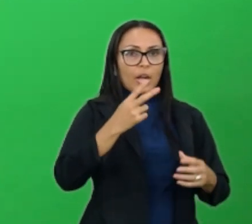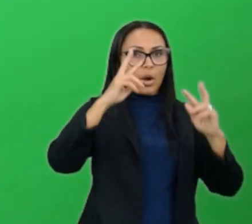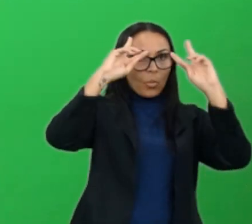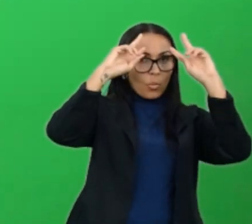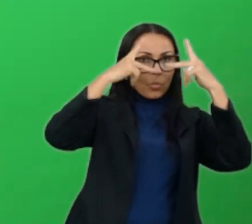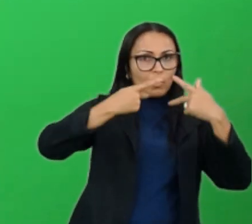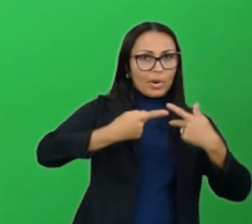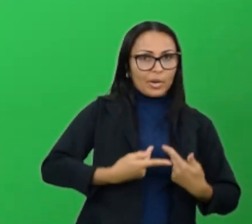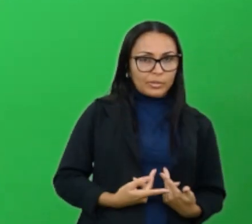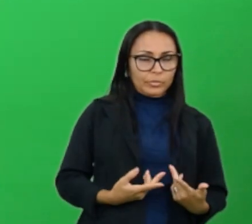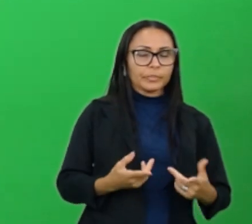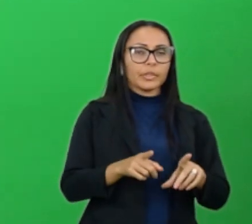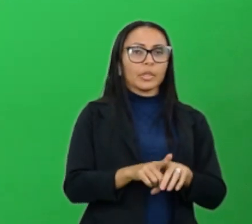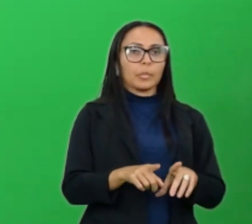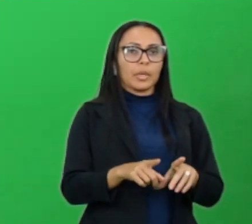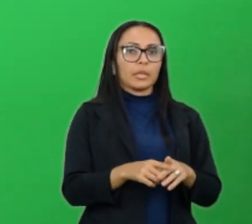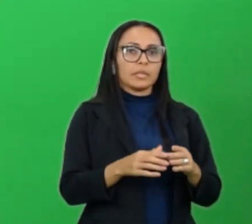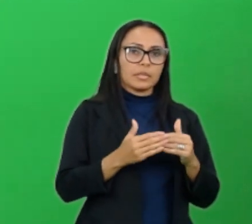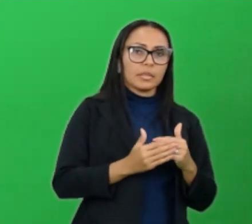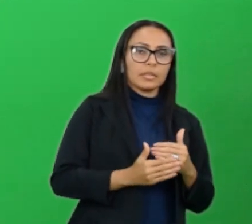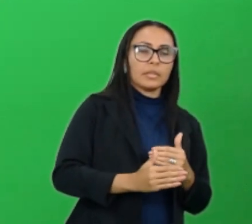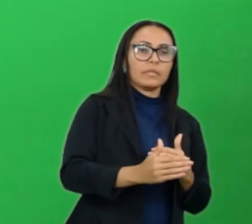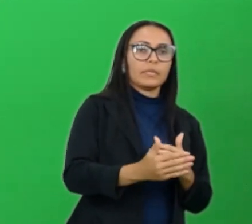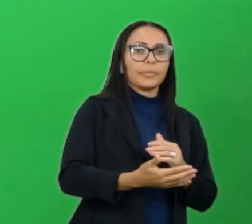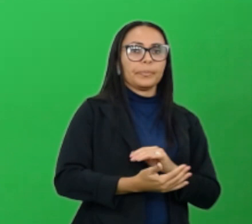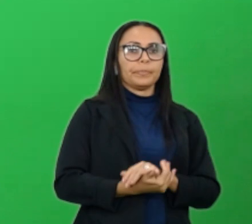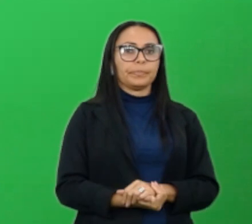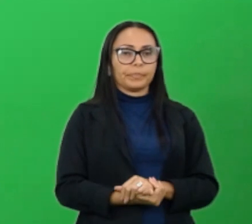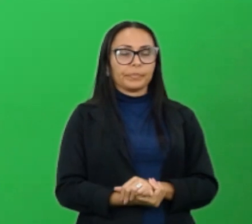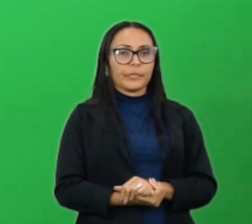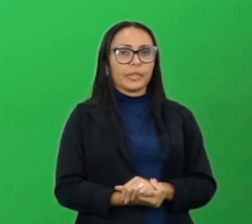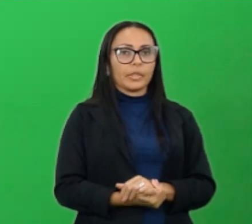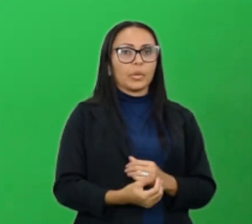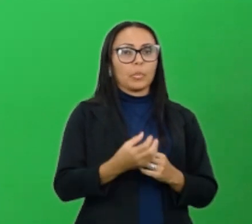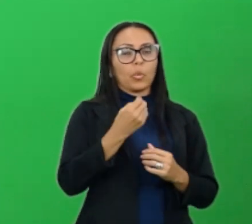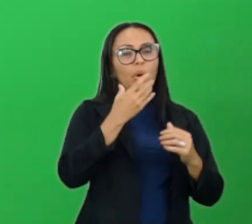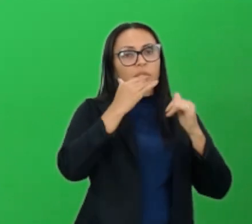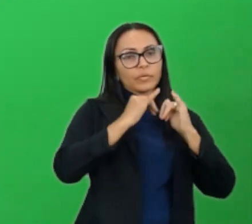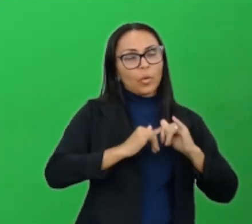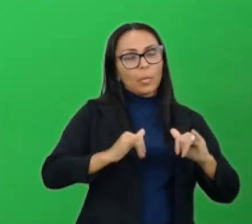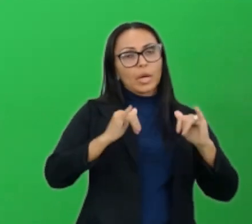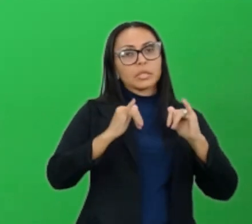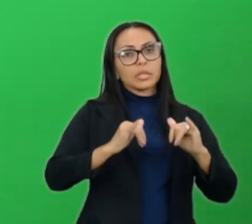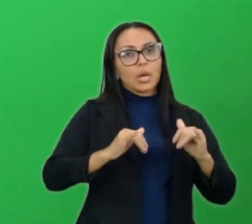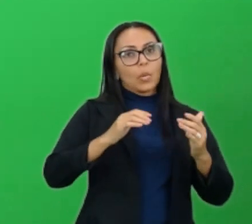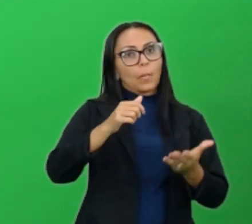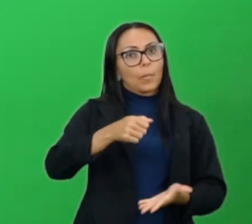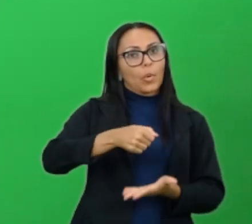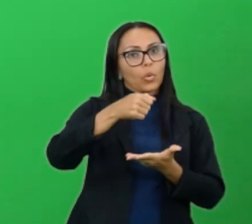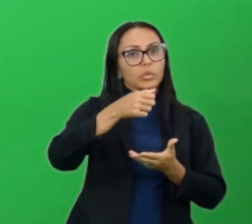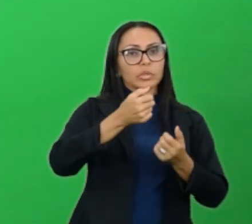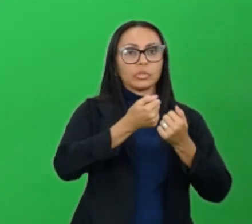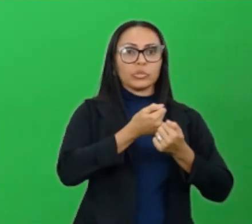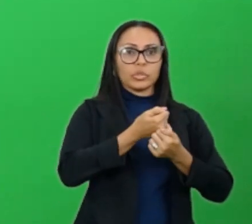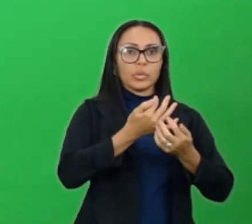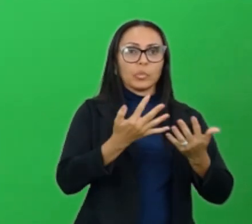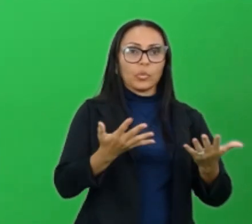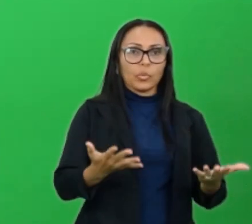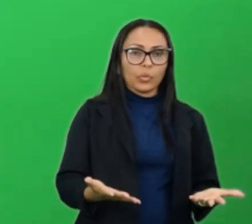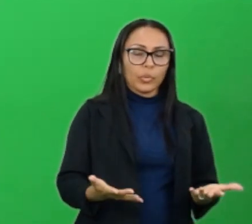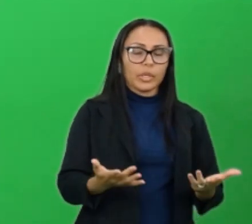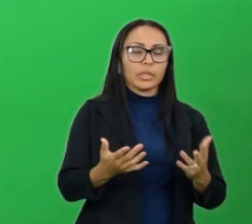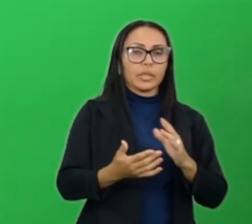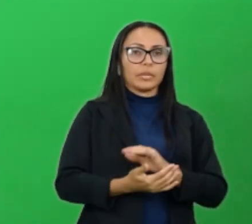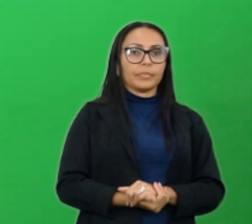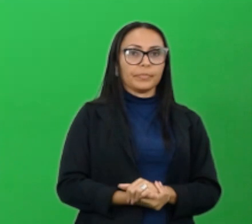iniciativas inovadoras, bolsas de formação e a maneira como essas bolsas são distribuídas, a produção científica,